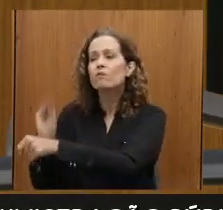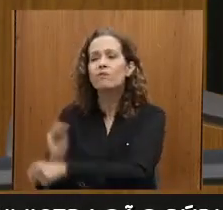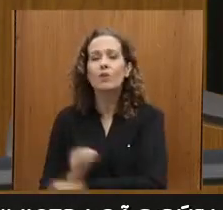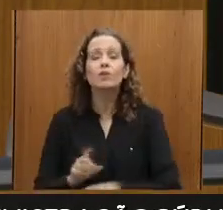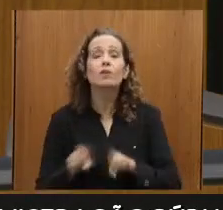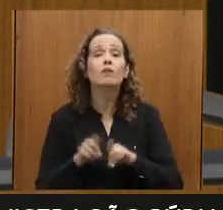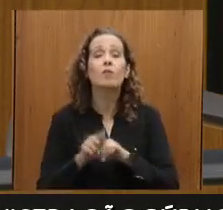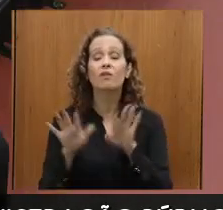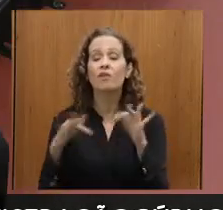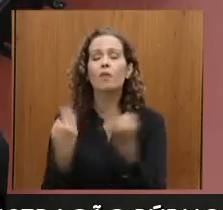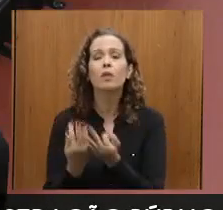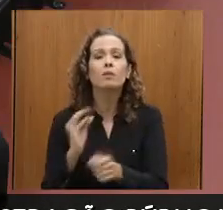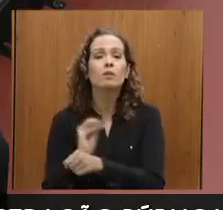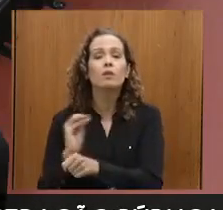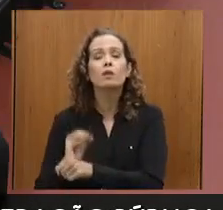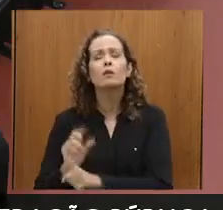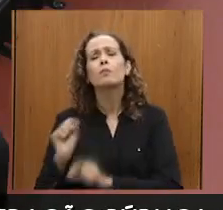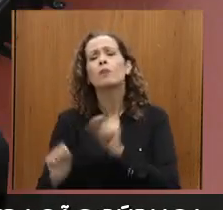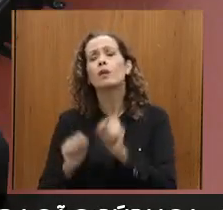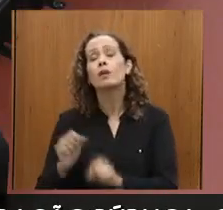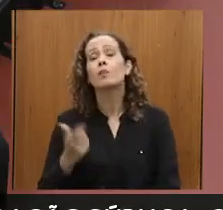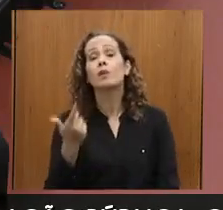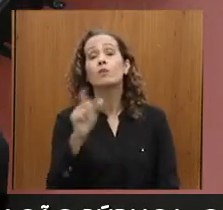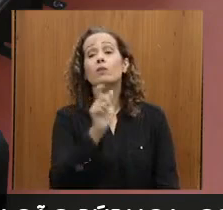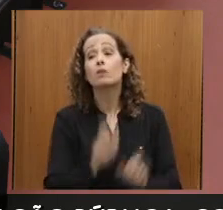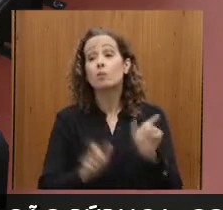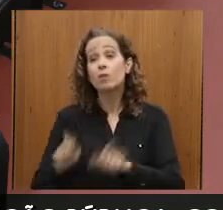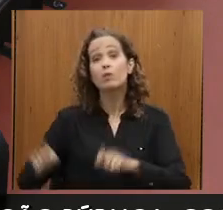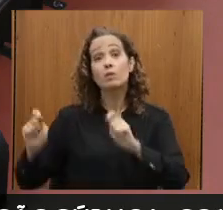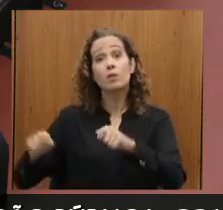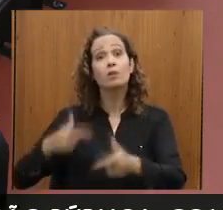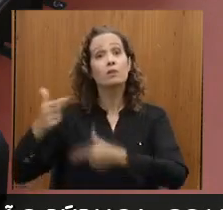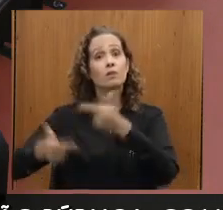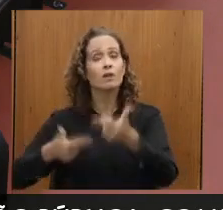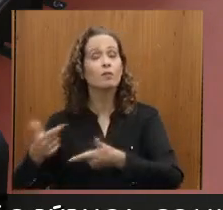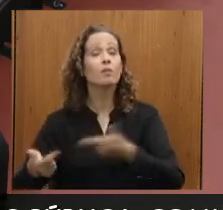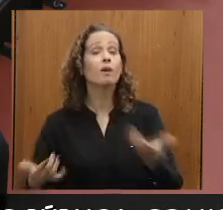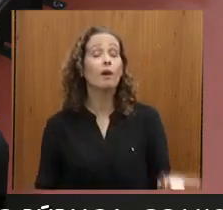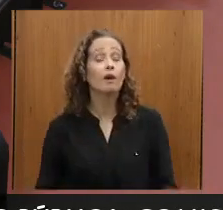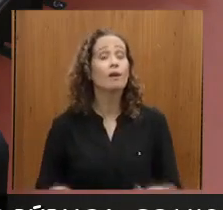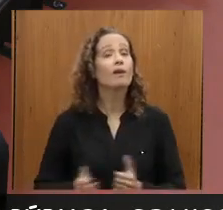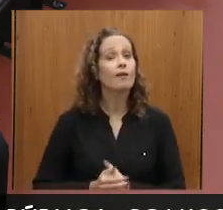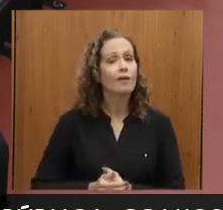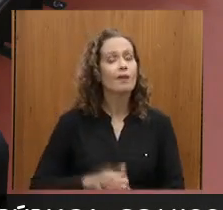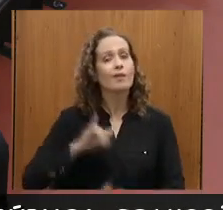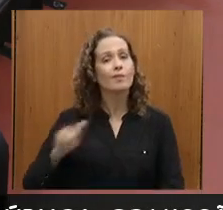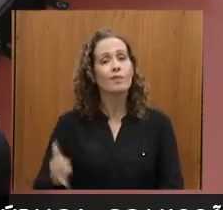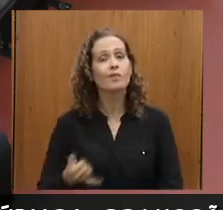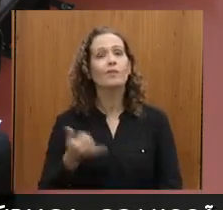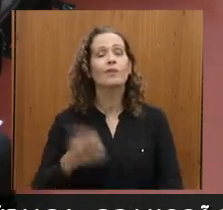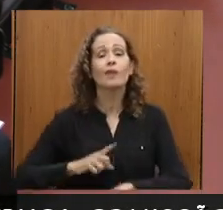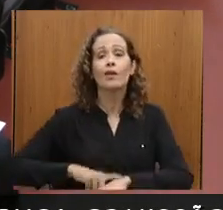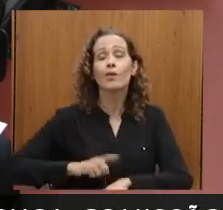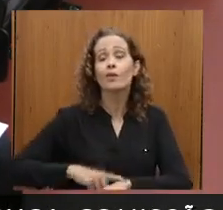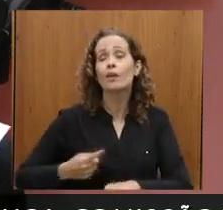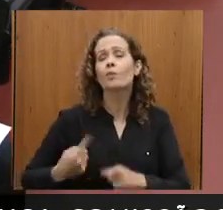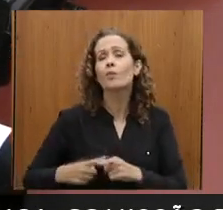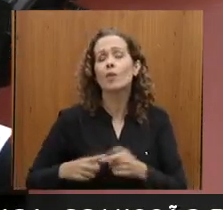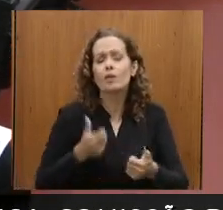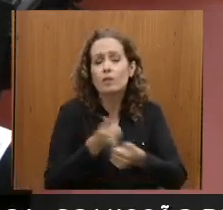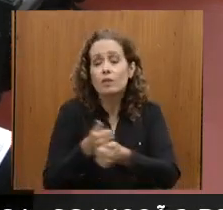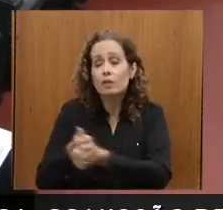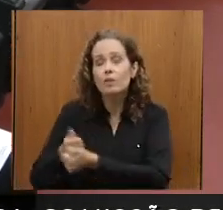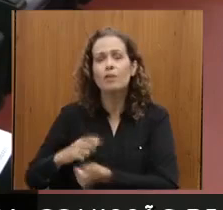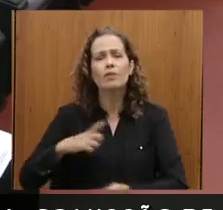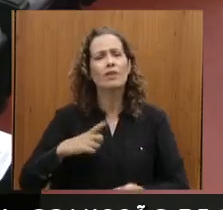família para que as outras pessoas do seu núcleo familiar possam trabalhar, possam fazer os bicos em função da questão do desemprego que existe. É